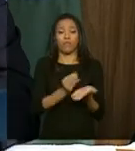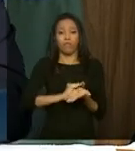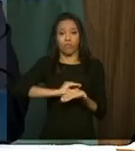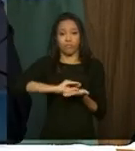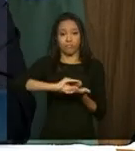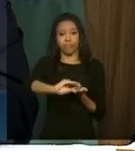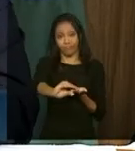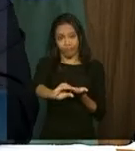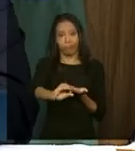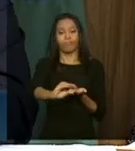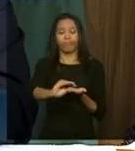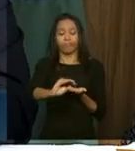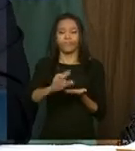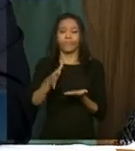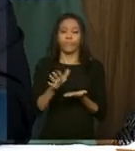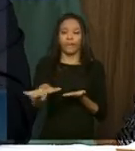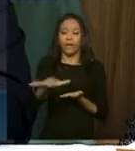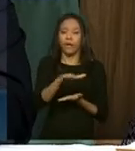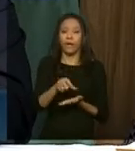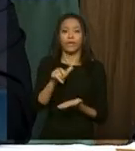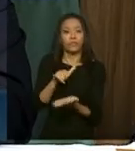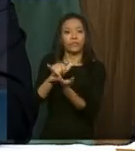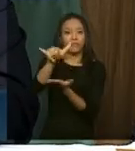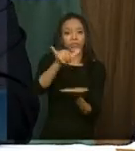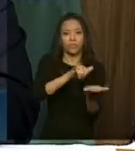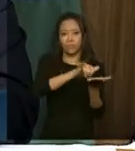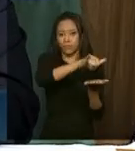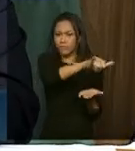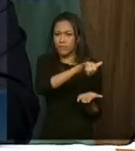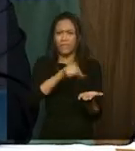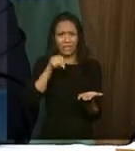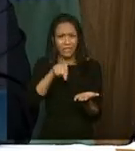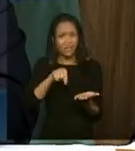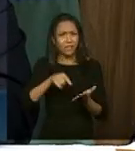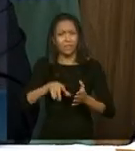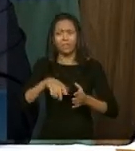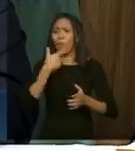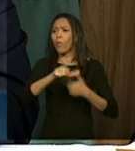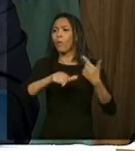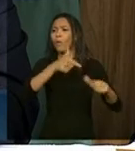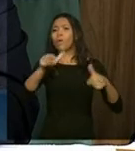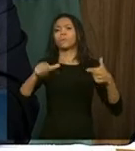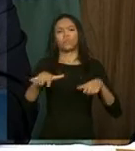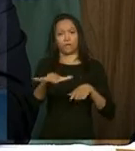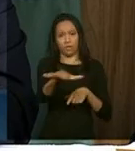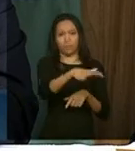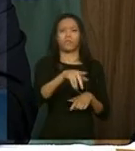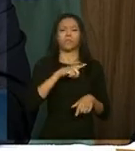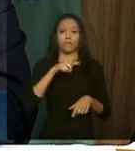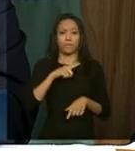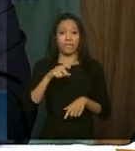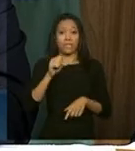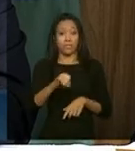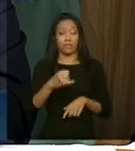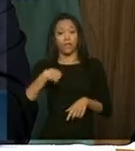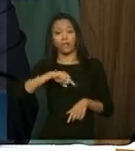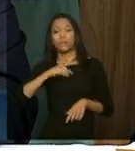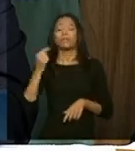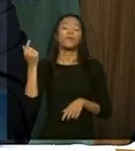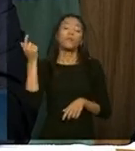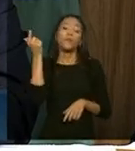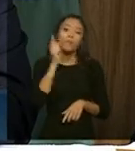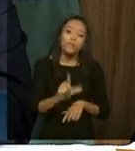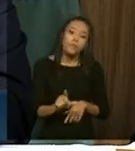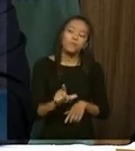aeroportos. Isso vai, se estende a quase todos os outros setores de infraestrutura, se nós olharmos o ganho de escala que nós